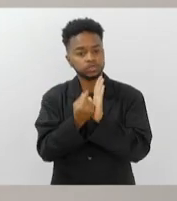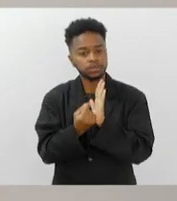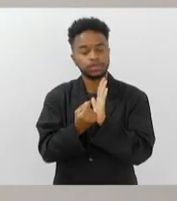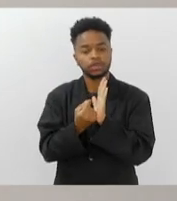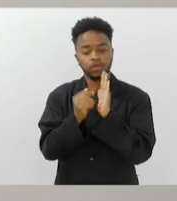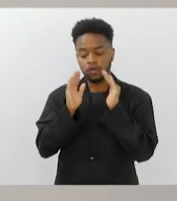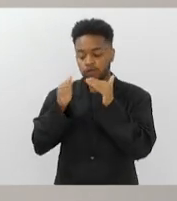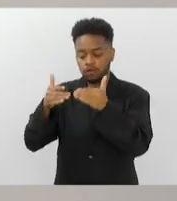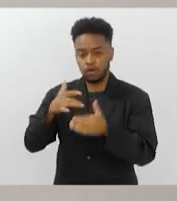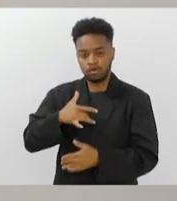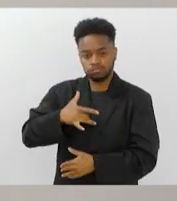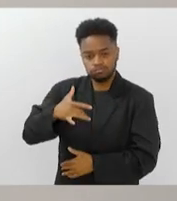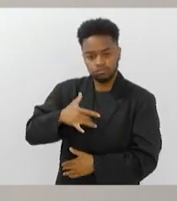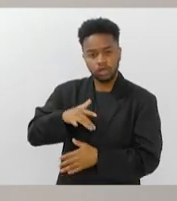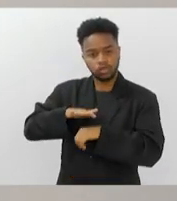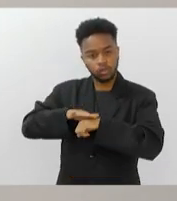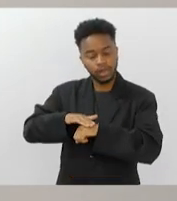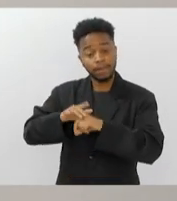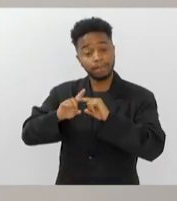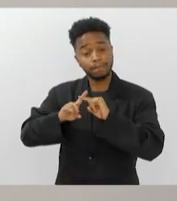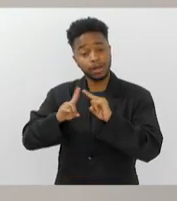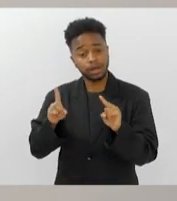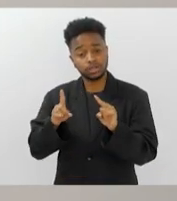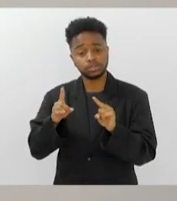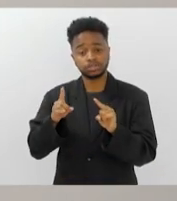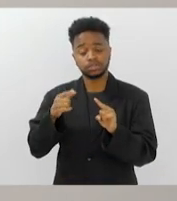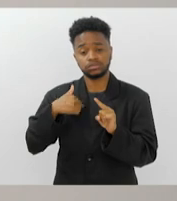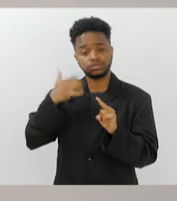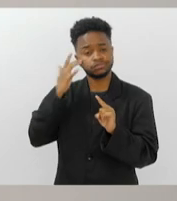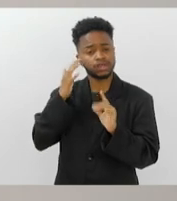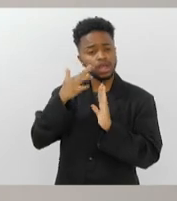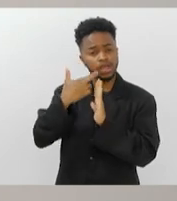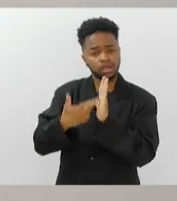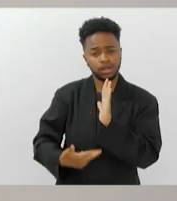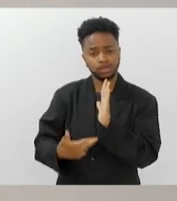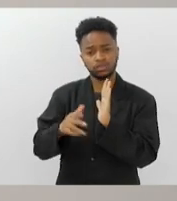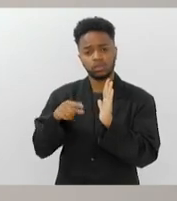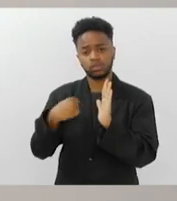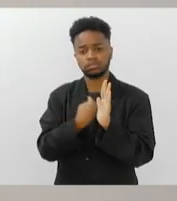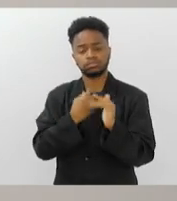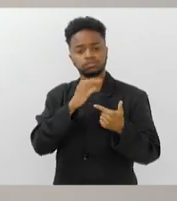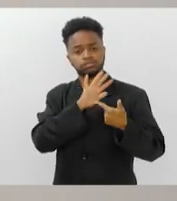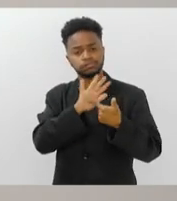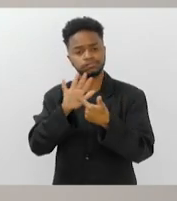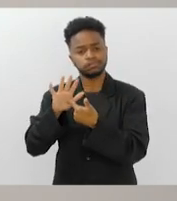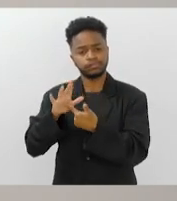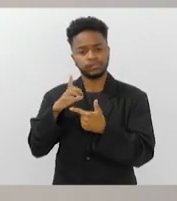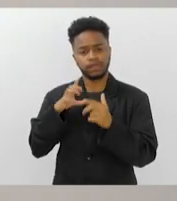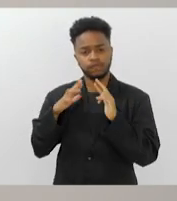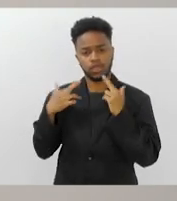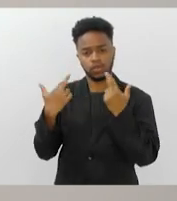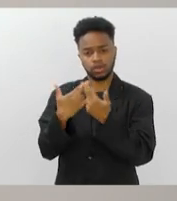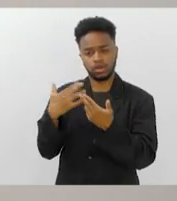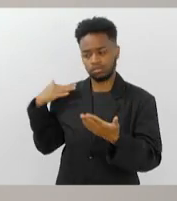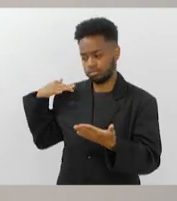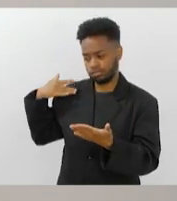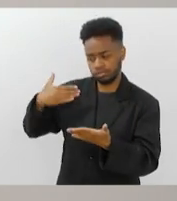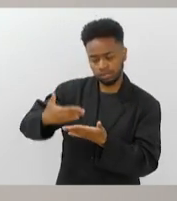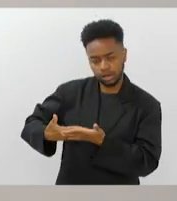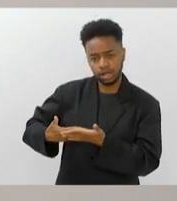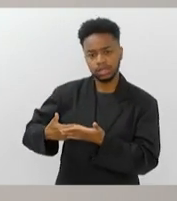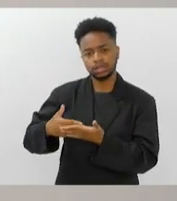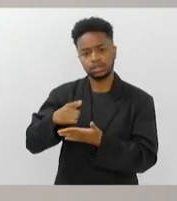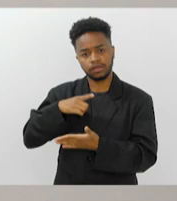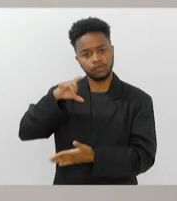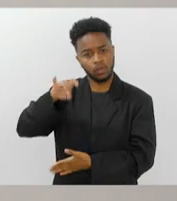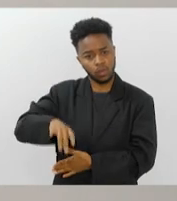tuberculose mas eh eu acho que dos relatórios que a gente tem apresentado das últimas reuniões a gente tem nós fizemos a última